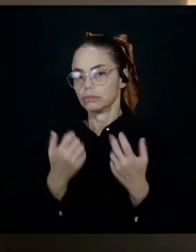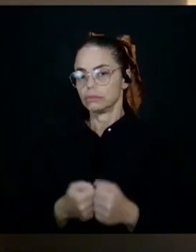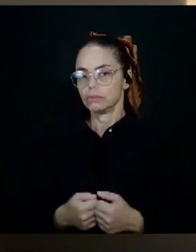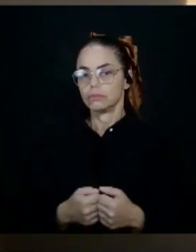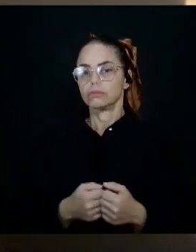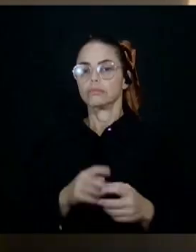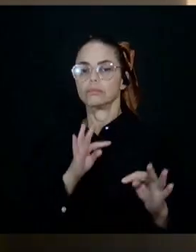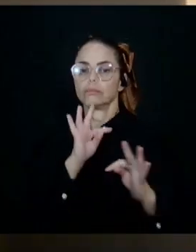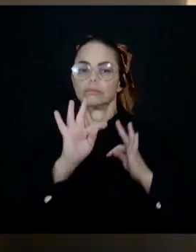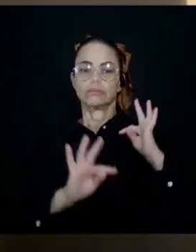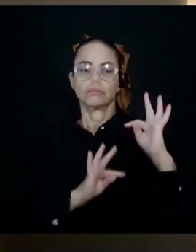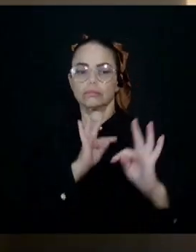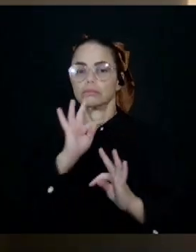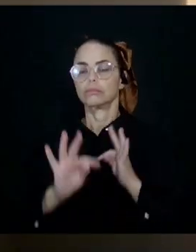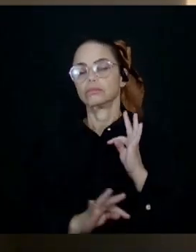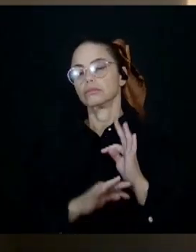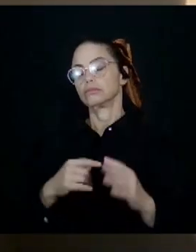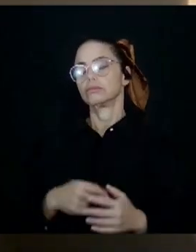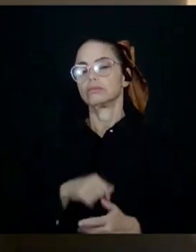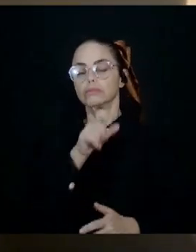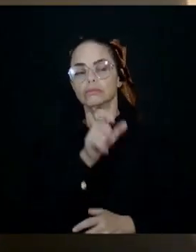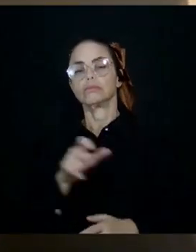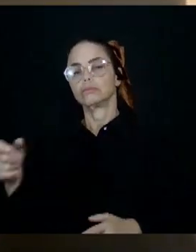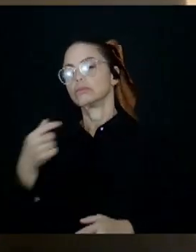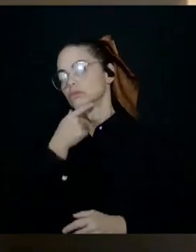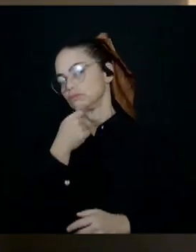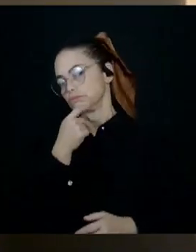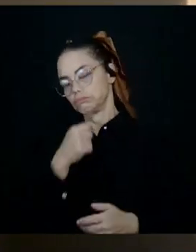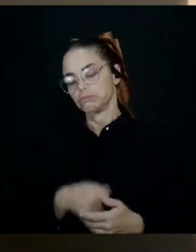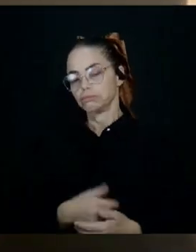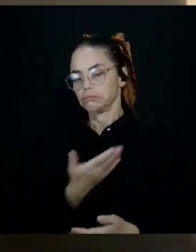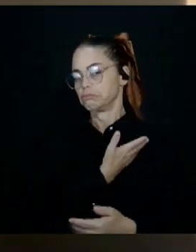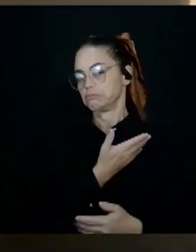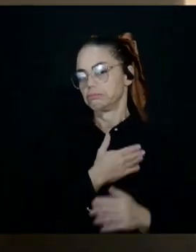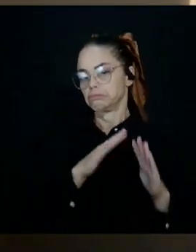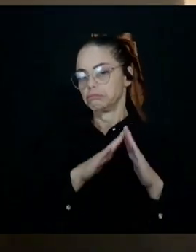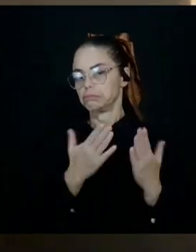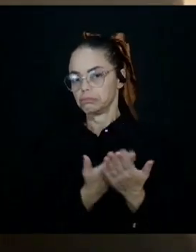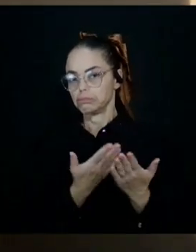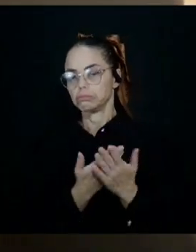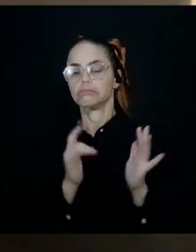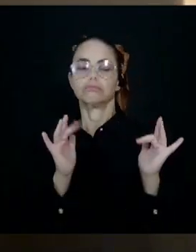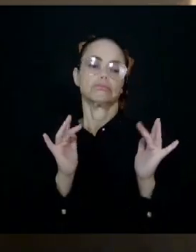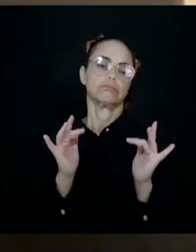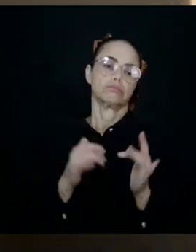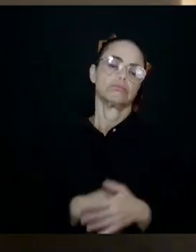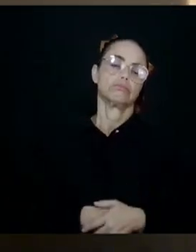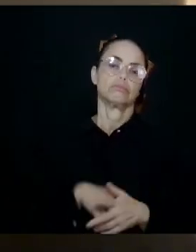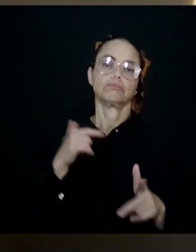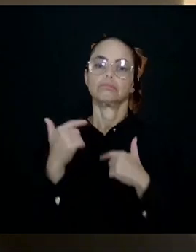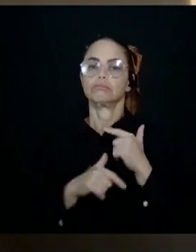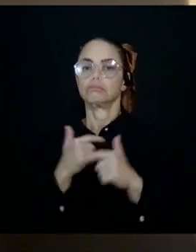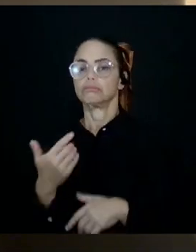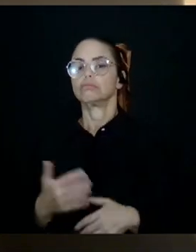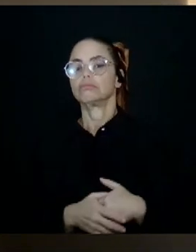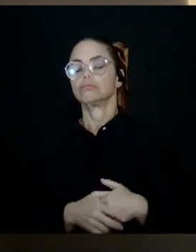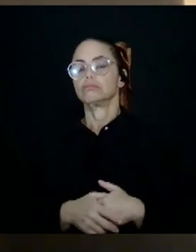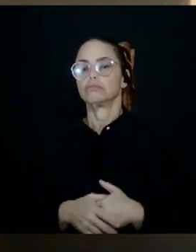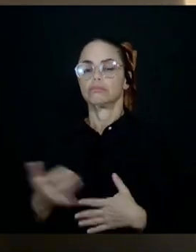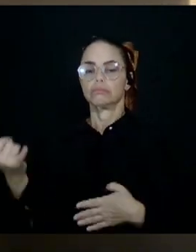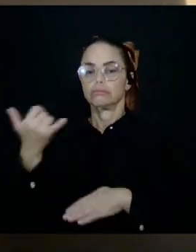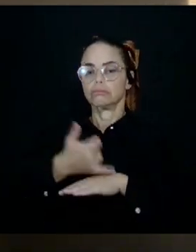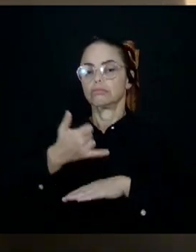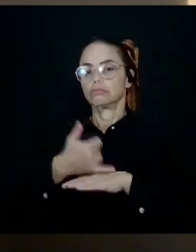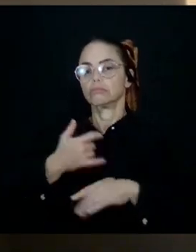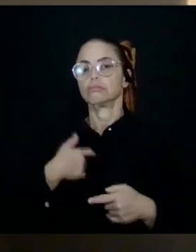outros homens, seja de um colega de escola, seja de um namorado, seja de um colega de trabalho ou de um chefe, né? Então a gente vê muitos casos